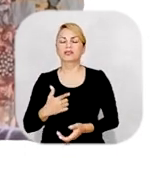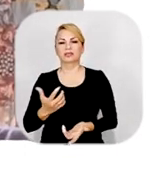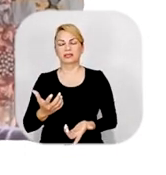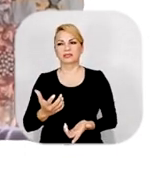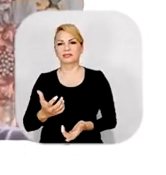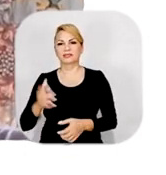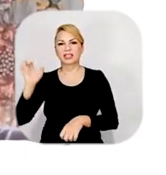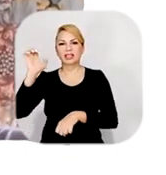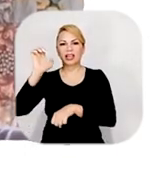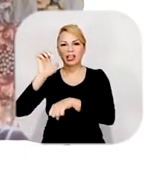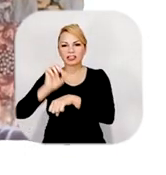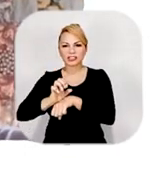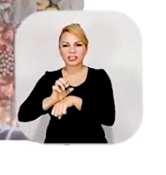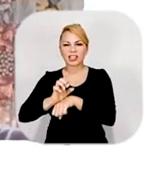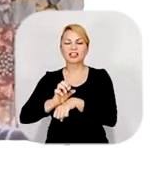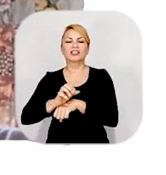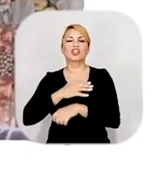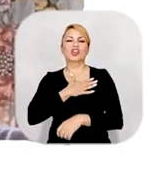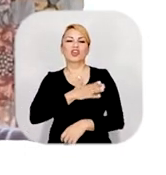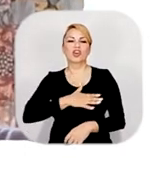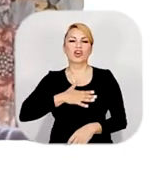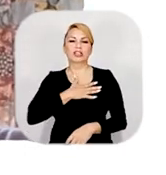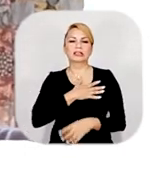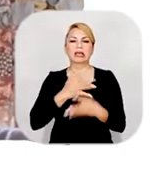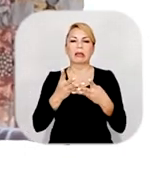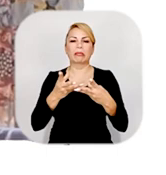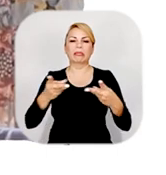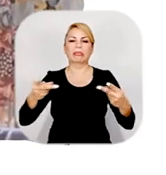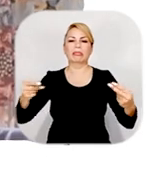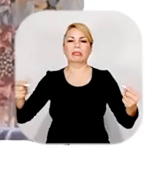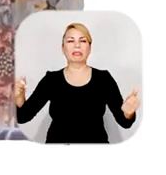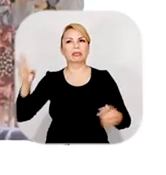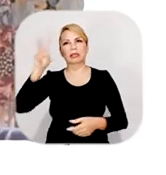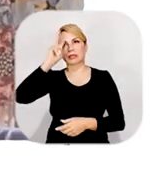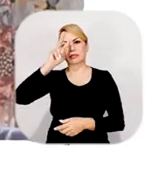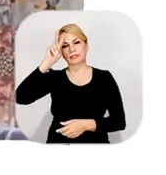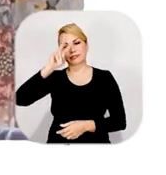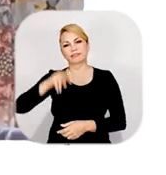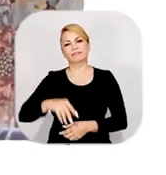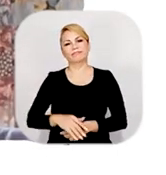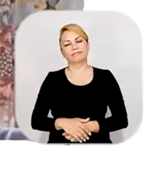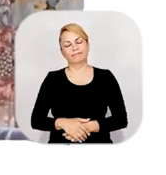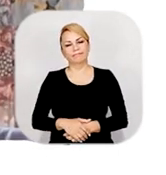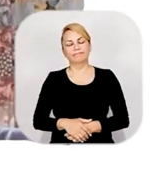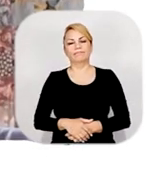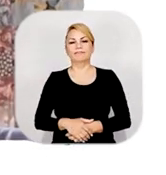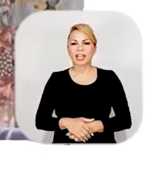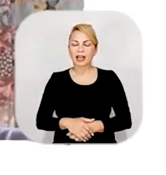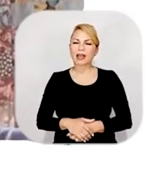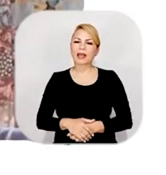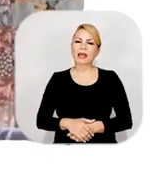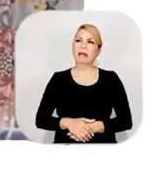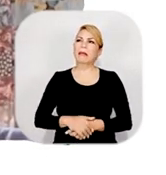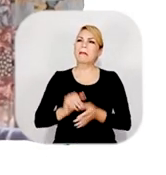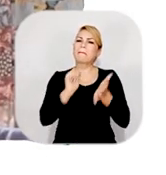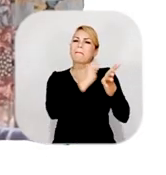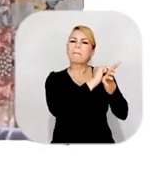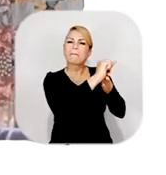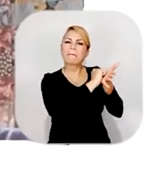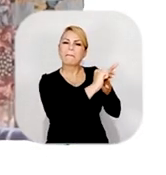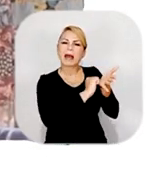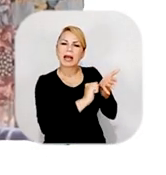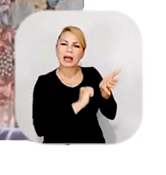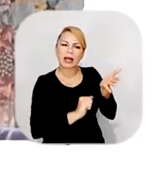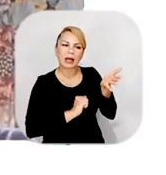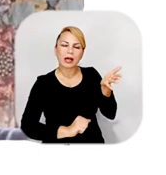muito de apagar memórias. Exatamente. A gente tem muita consciência desse processo, do apagamento, parece que às vezes é até